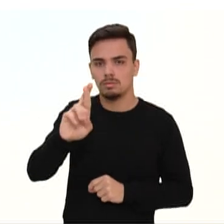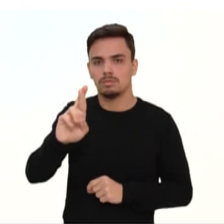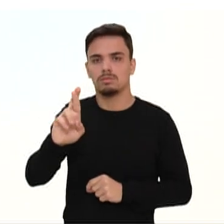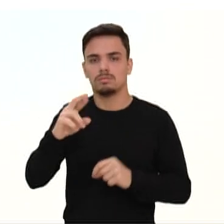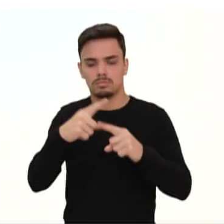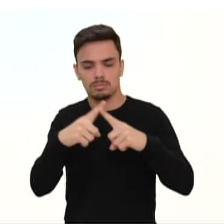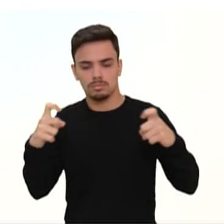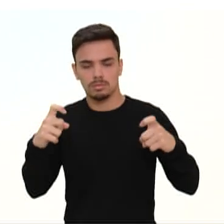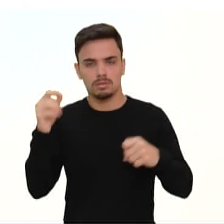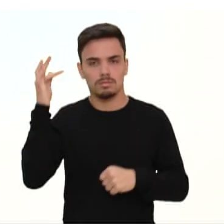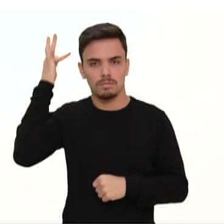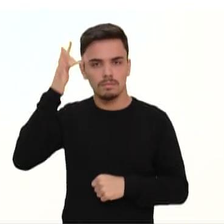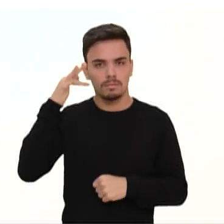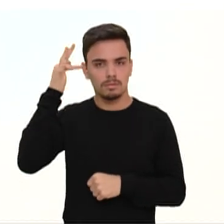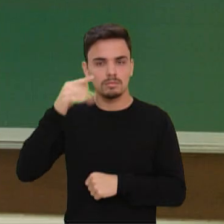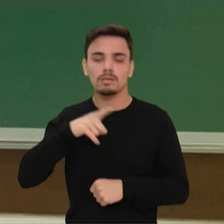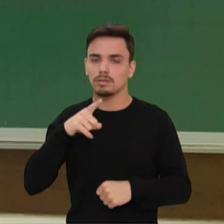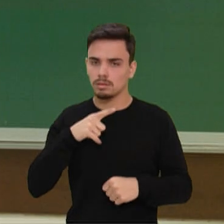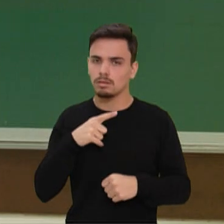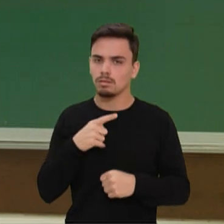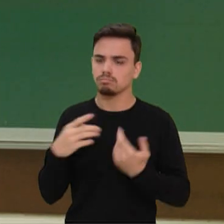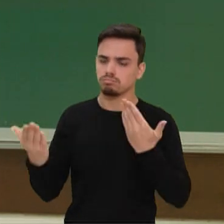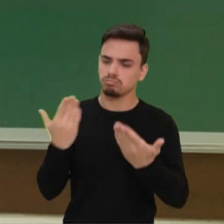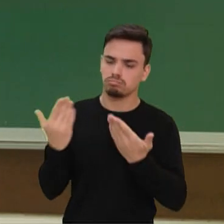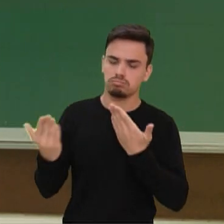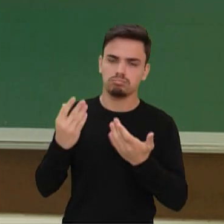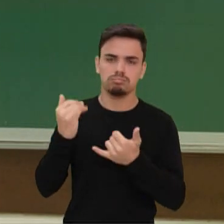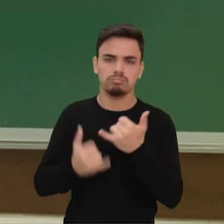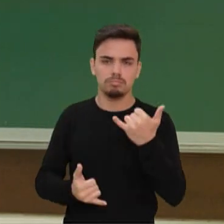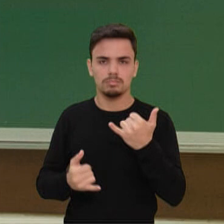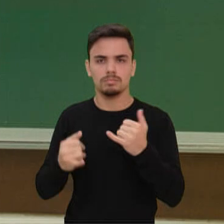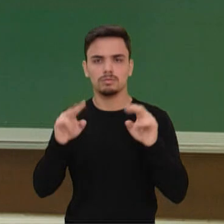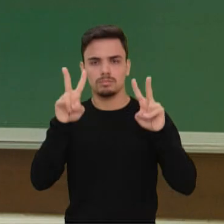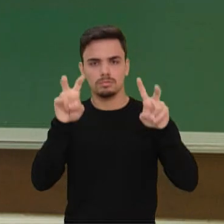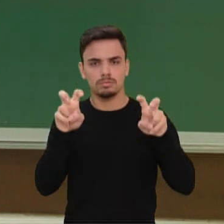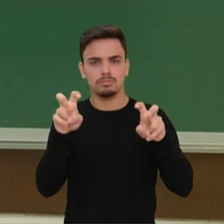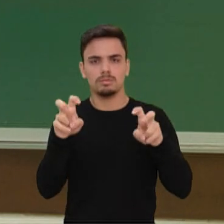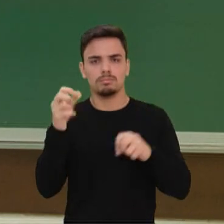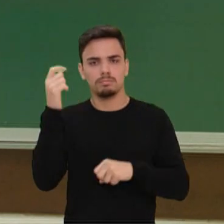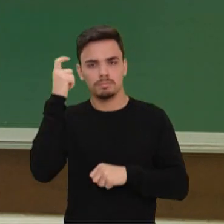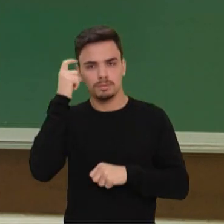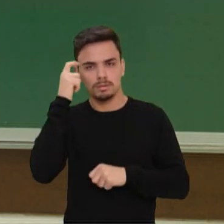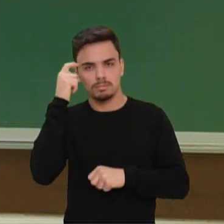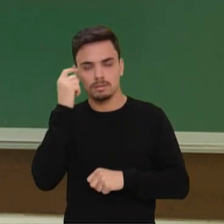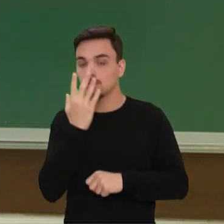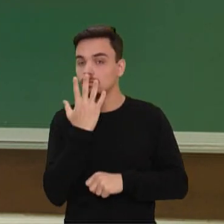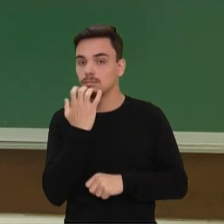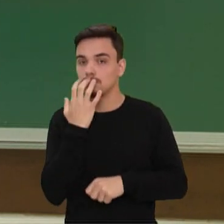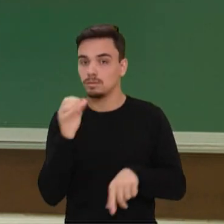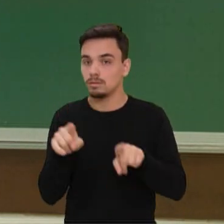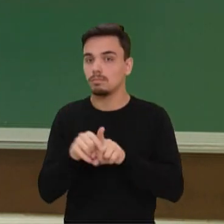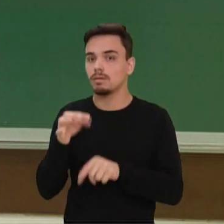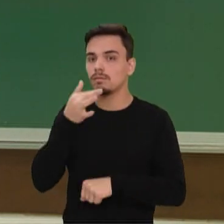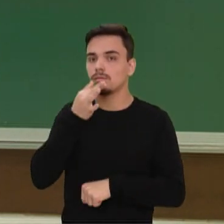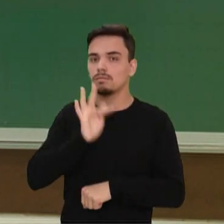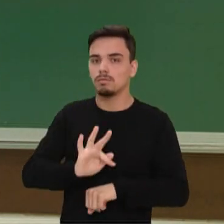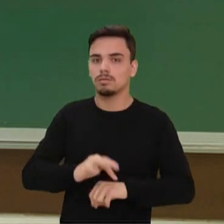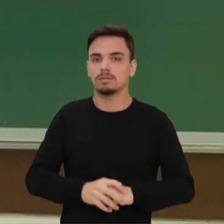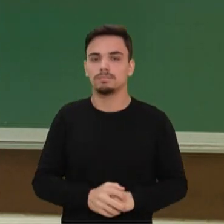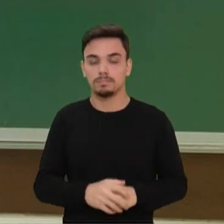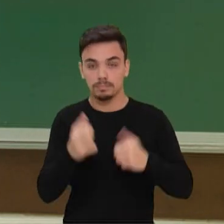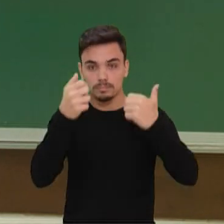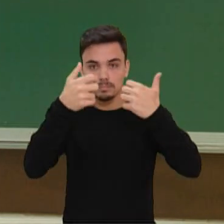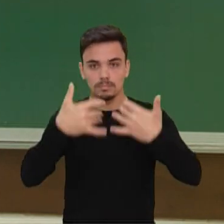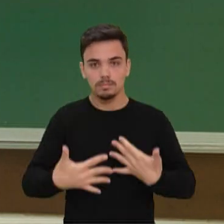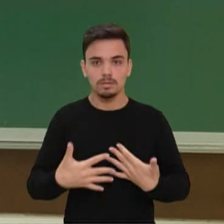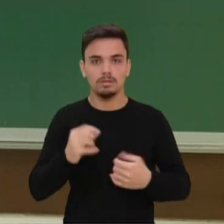filosofia. Então, aqui tem uma semelhança entre o pensamento de Nietzsche e o pensamento de Freud. O Nietzsche vai dizer que a cultura